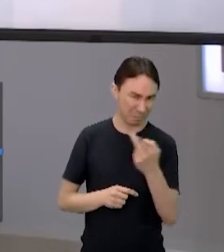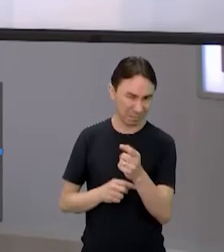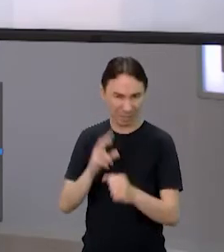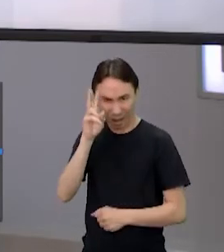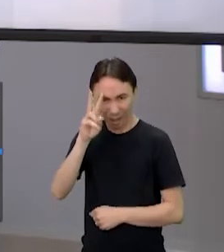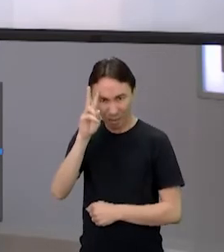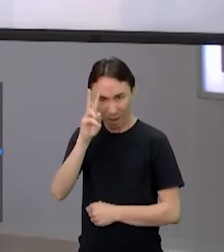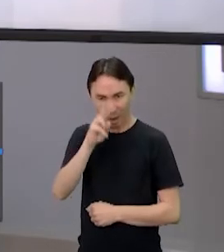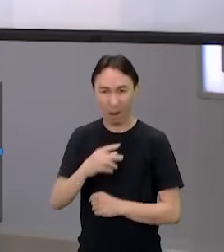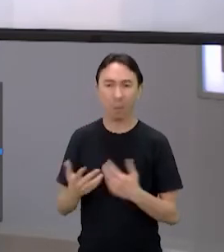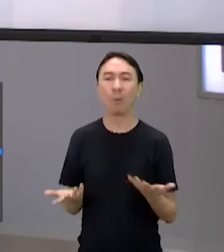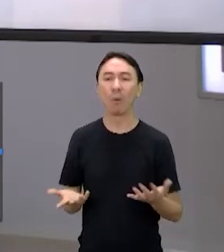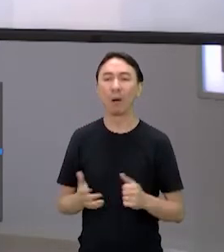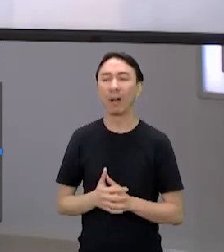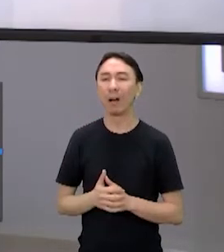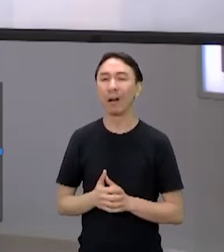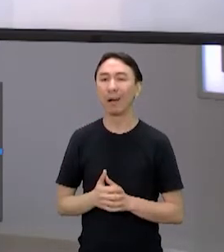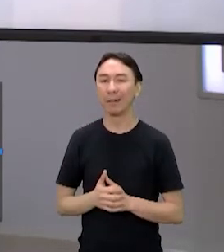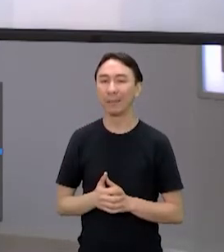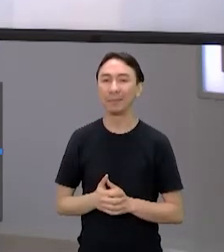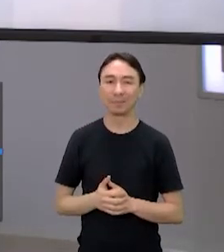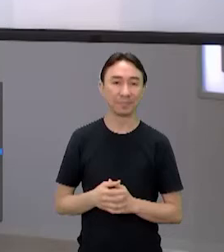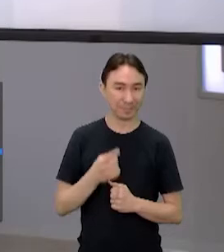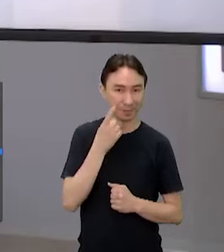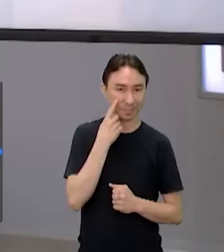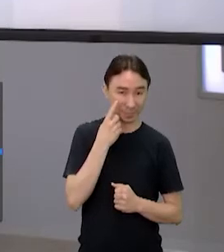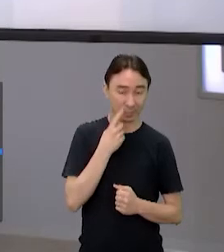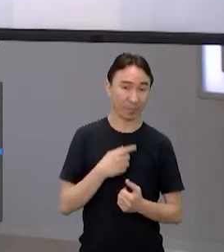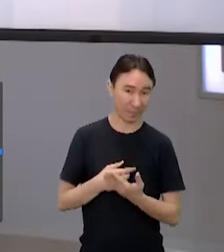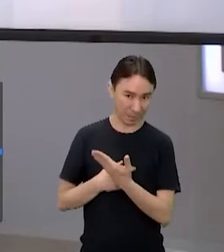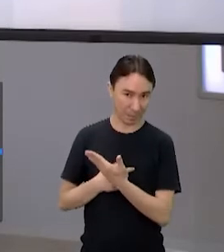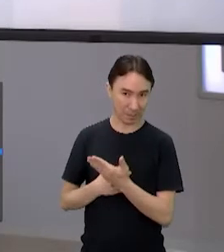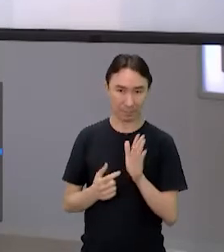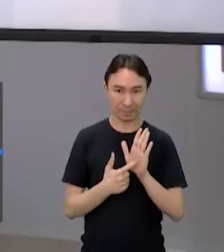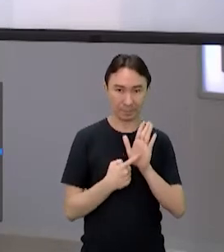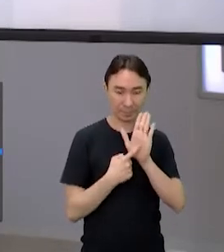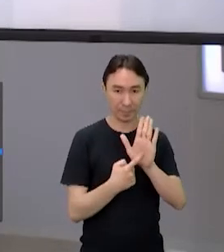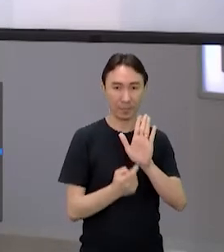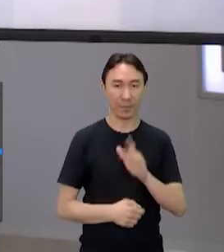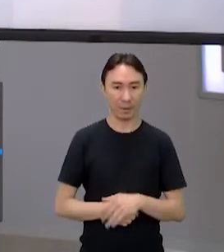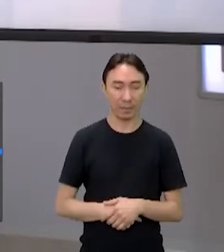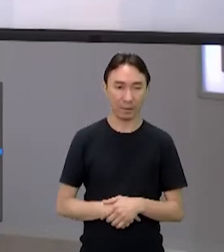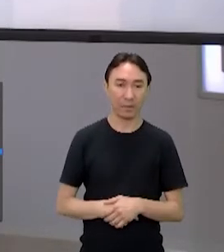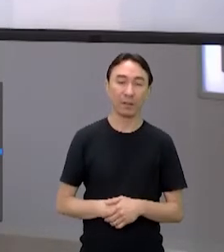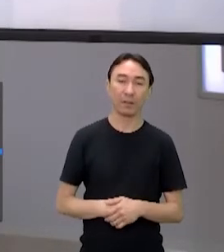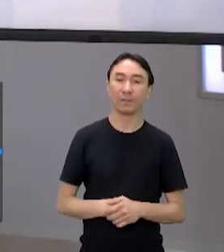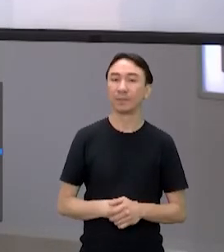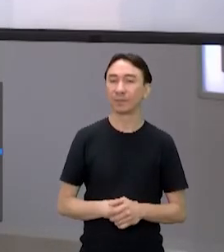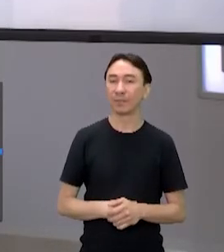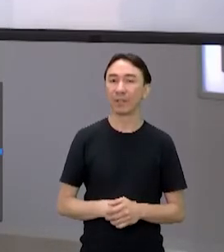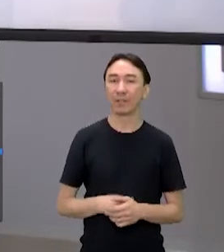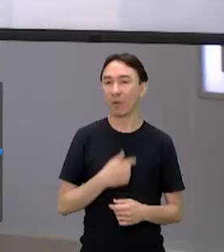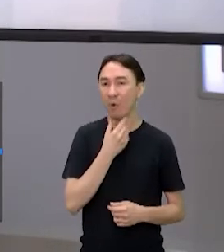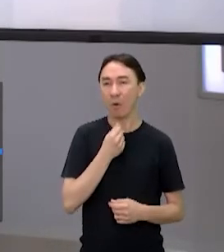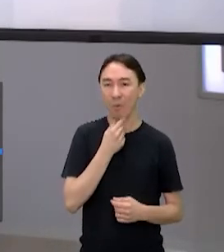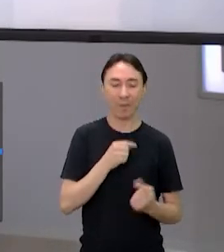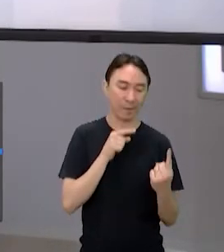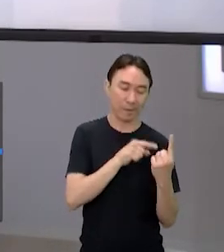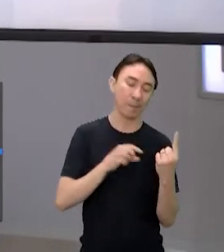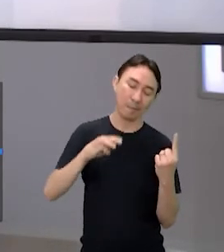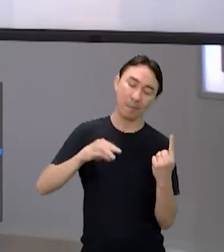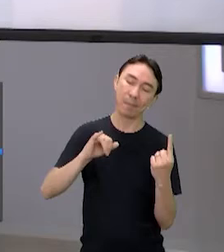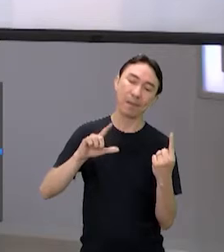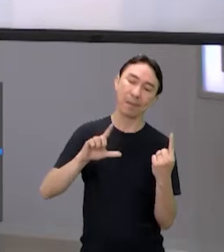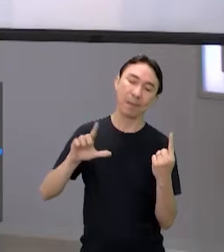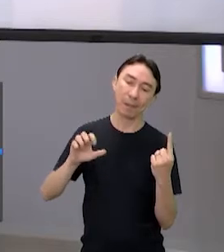desse experimento? Então, olha só que a gente vai mostrar então para vocês. Quando a gente fala então de Miller e Urey, a gente